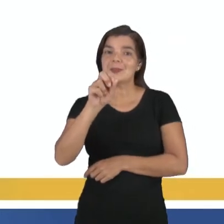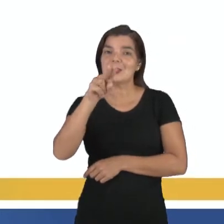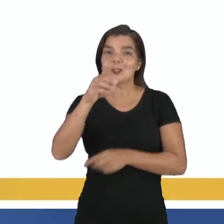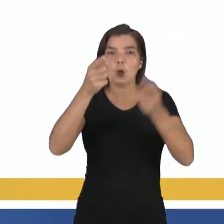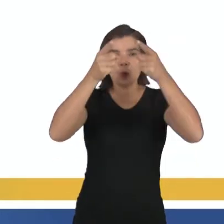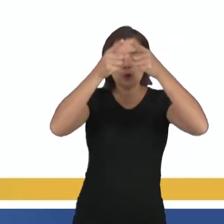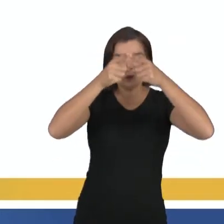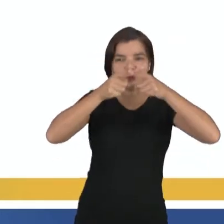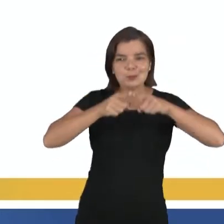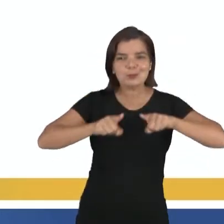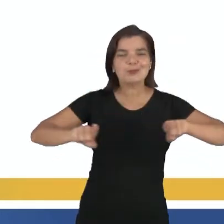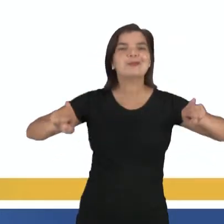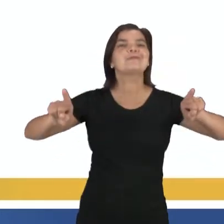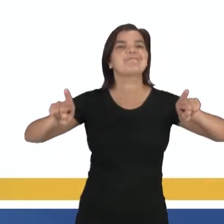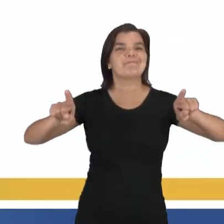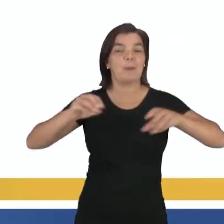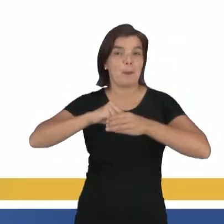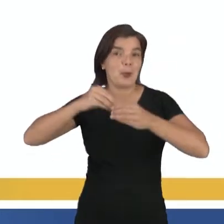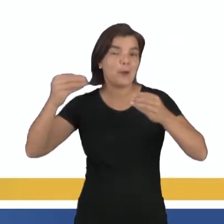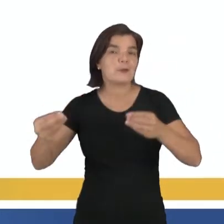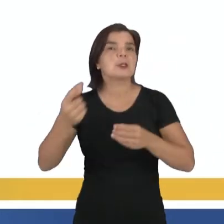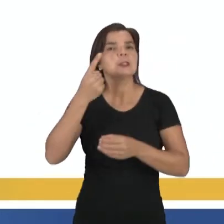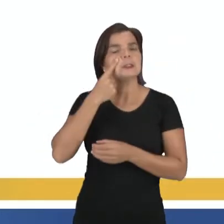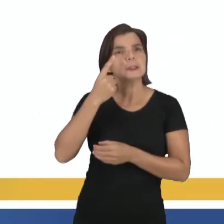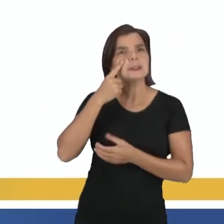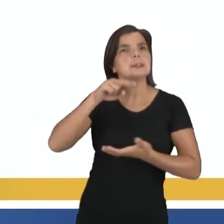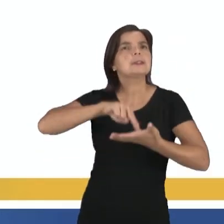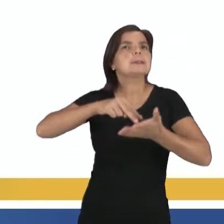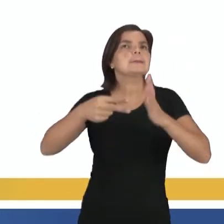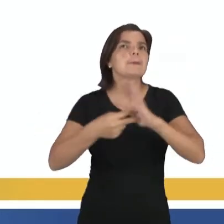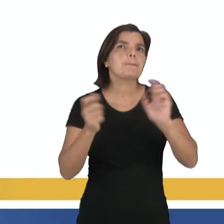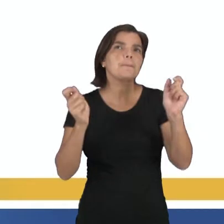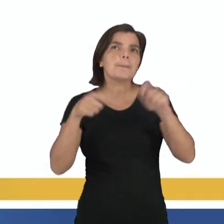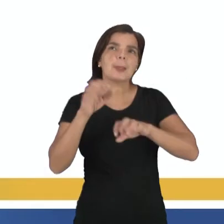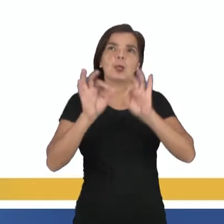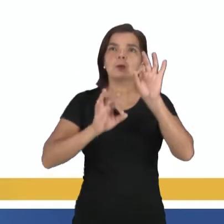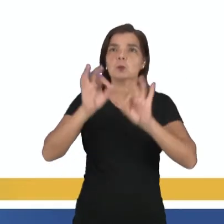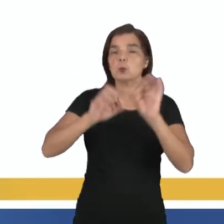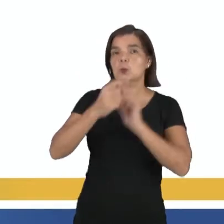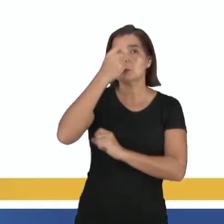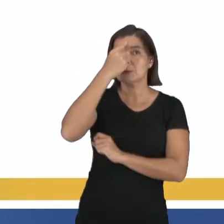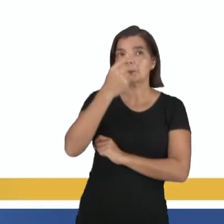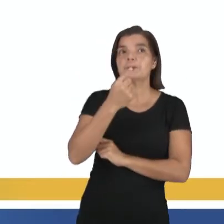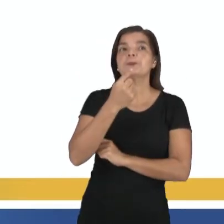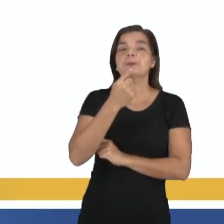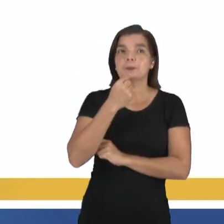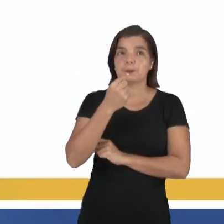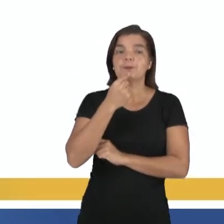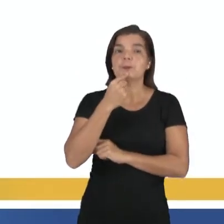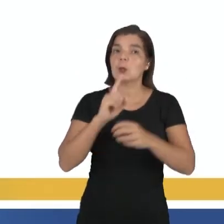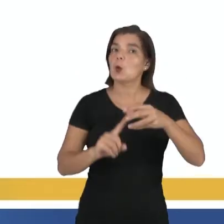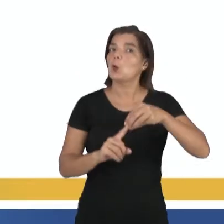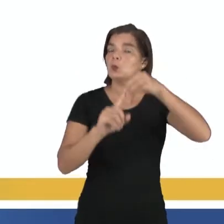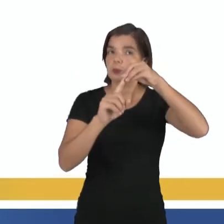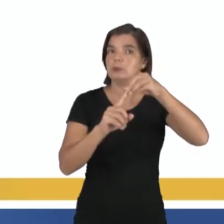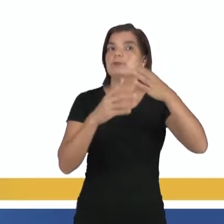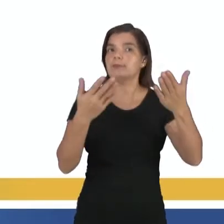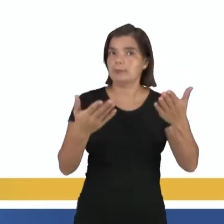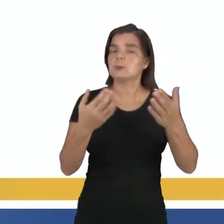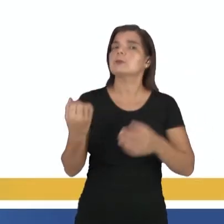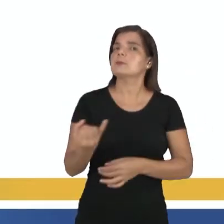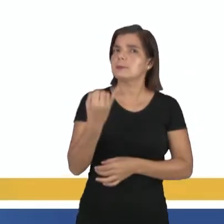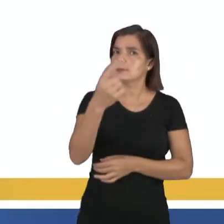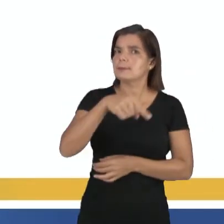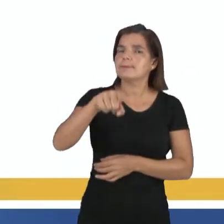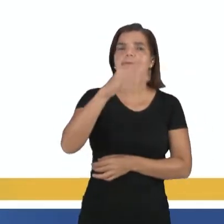aquele da curvatura para fora. As lentes divergentes são capazes de formar apenas um tipo de imagem. Isso daí é muito